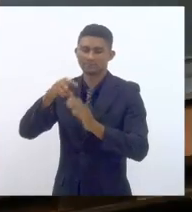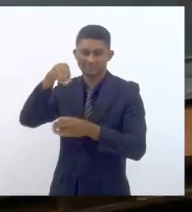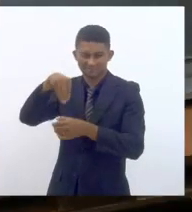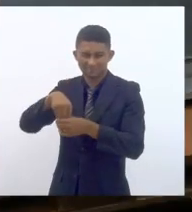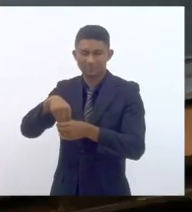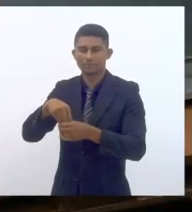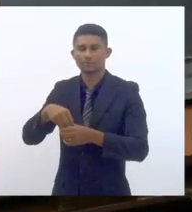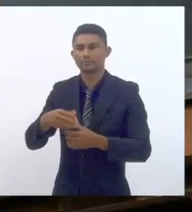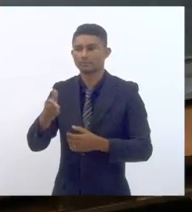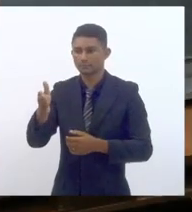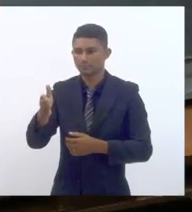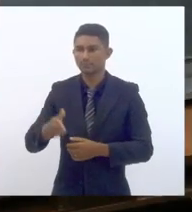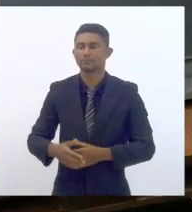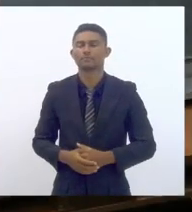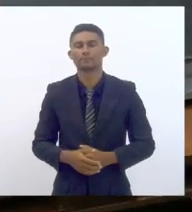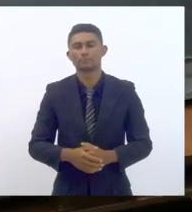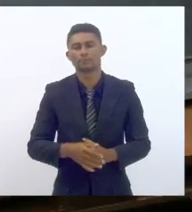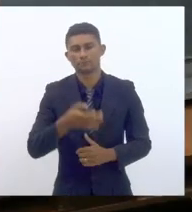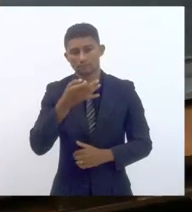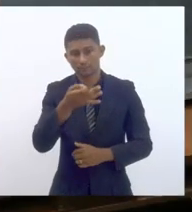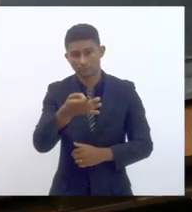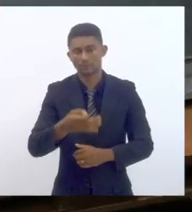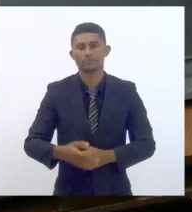Deputado Rodrigo Amorim.